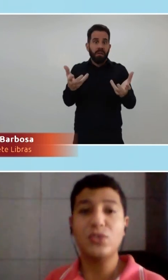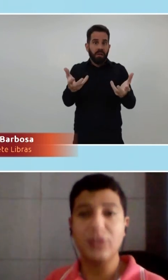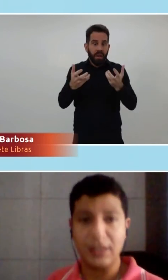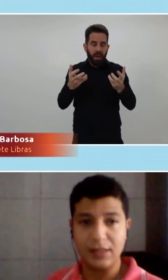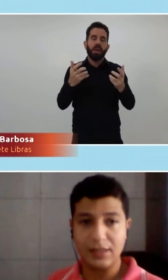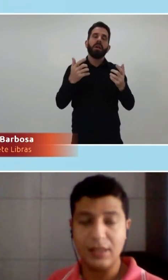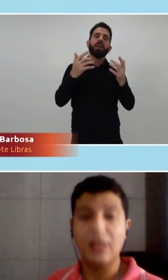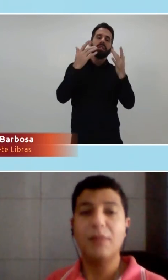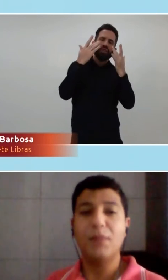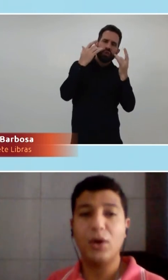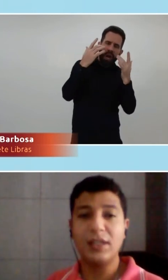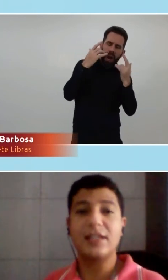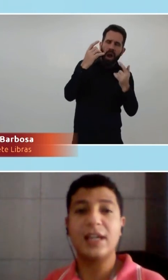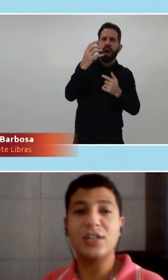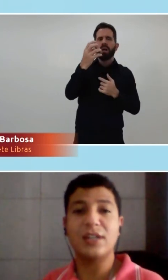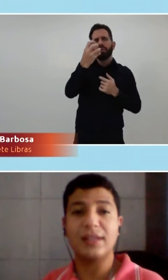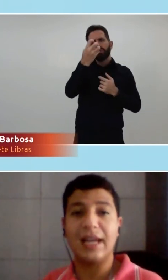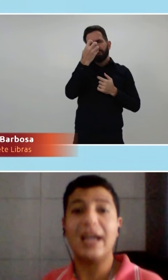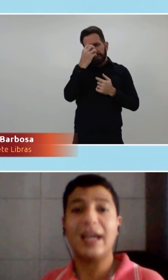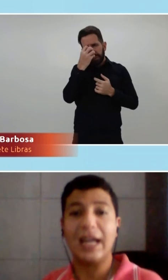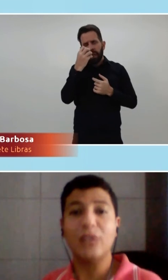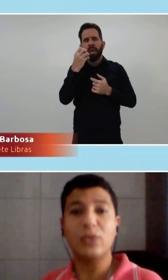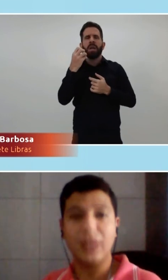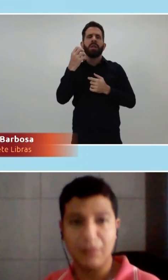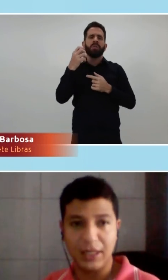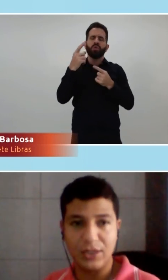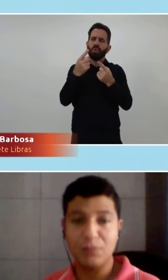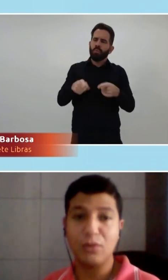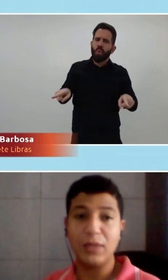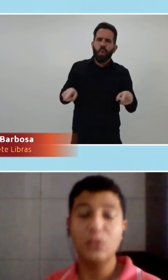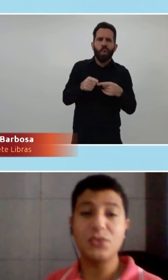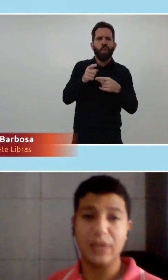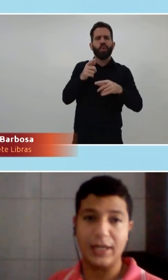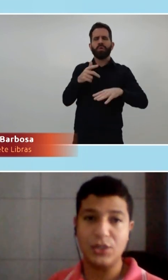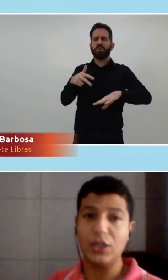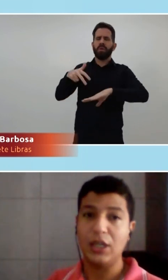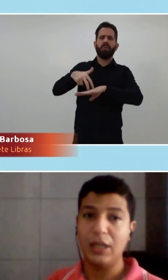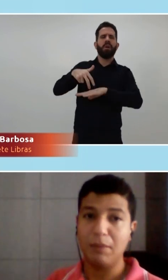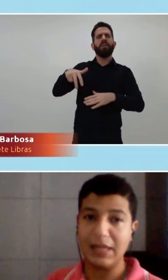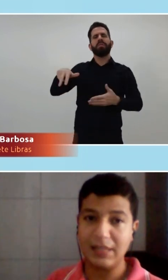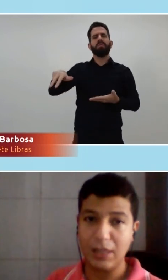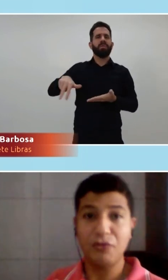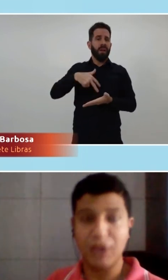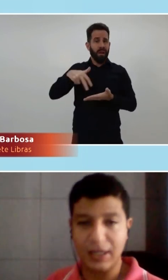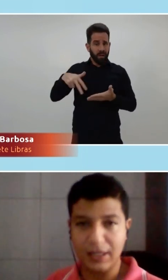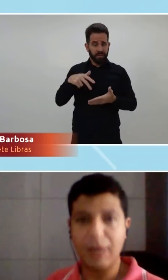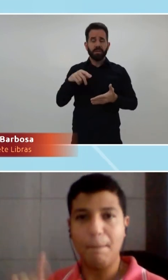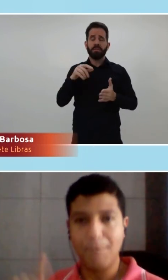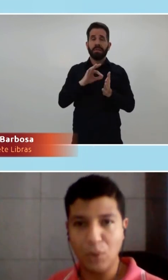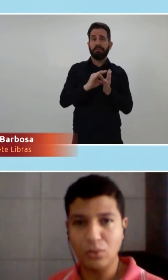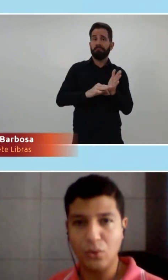ou de dança podem se candidatar gratuitamente por meio do site